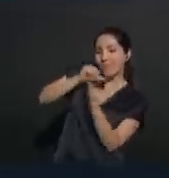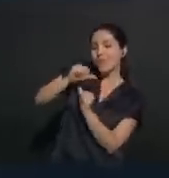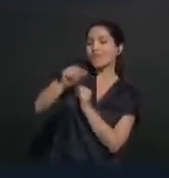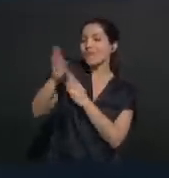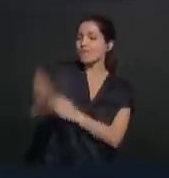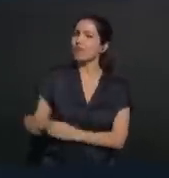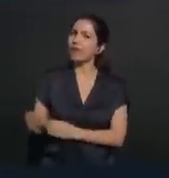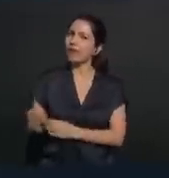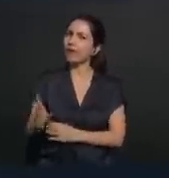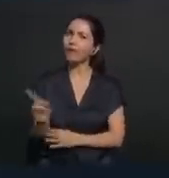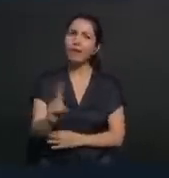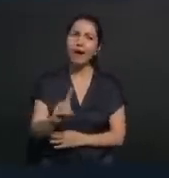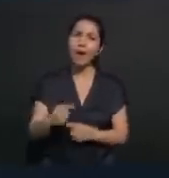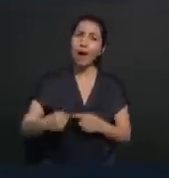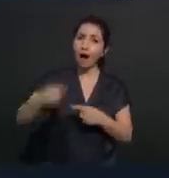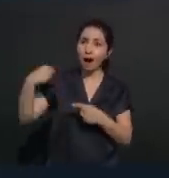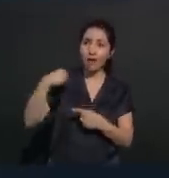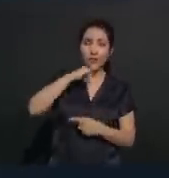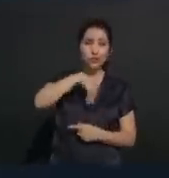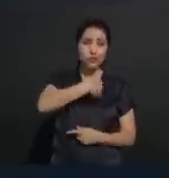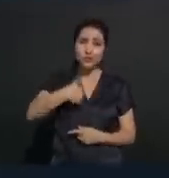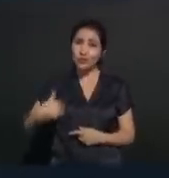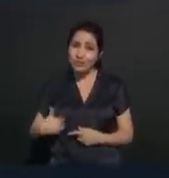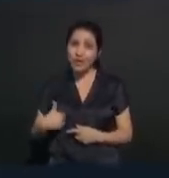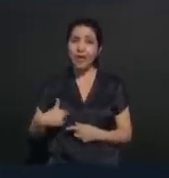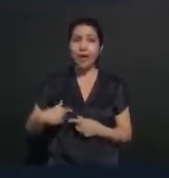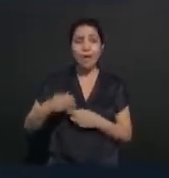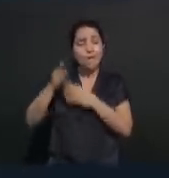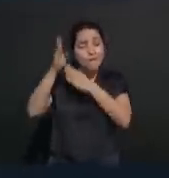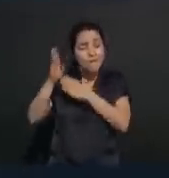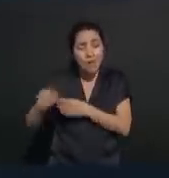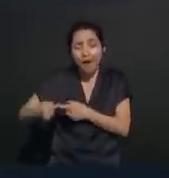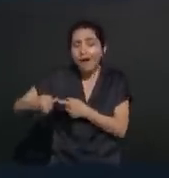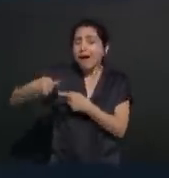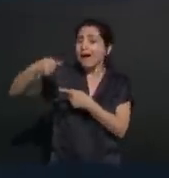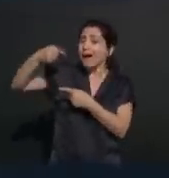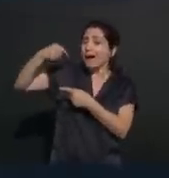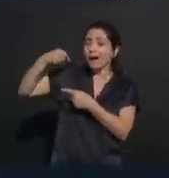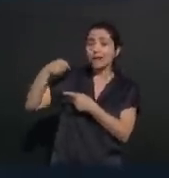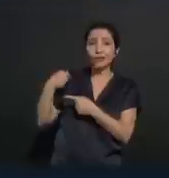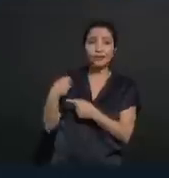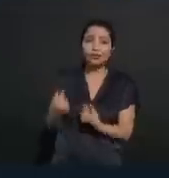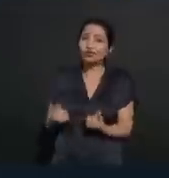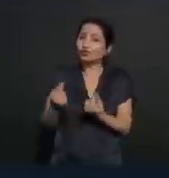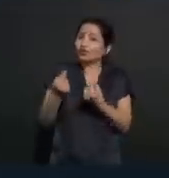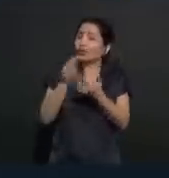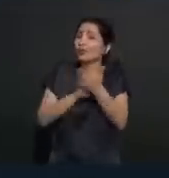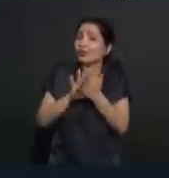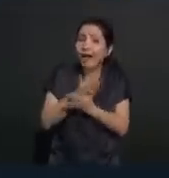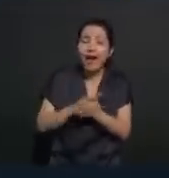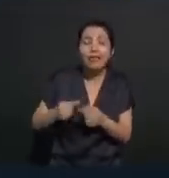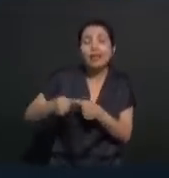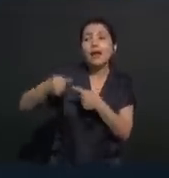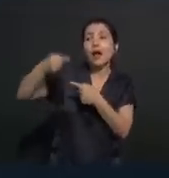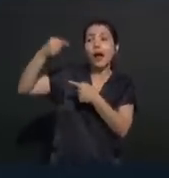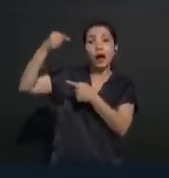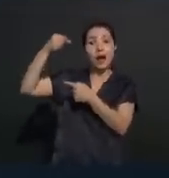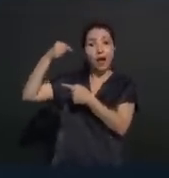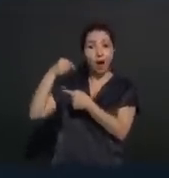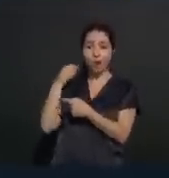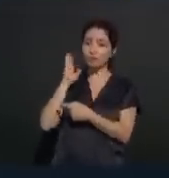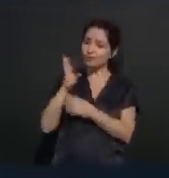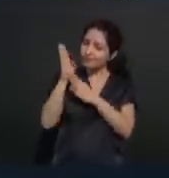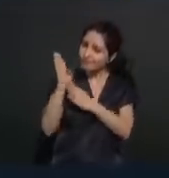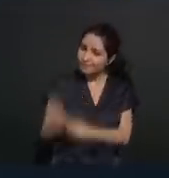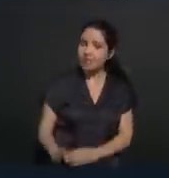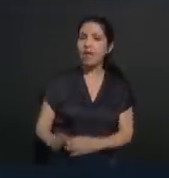na casa do Potifar. Ele foi fiel antes do dinheiro cair na conta. Ele foi fiel antes da